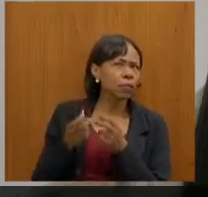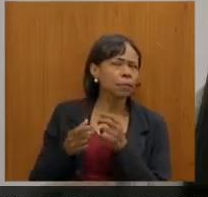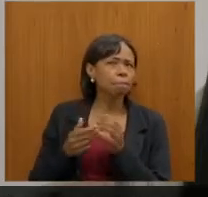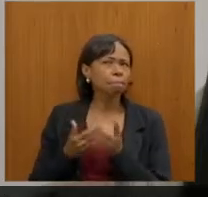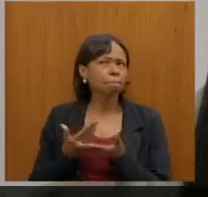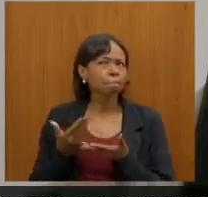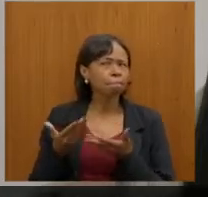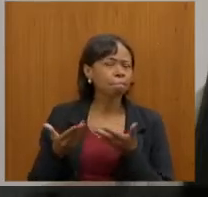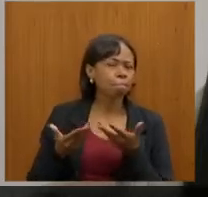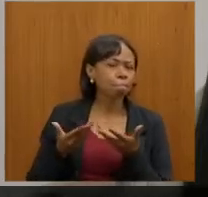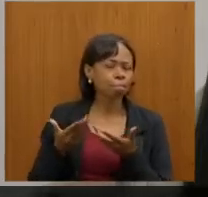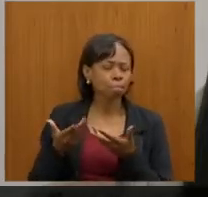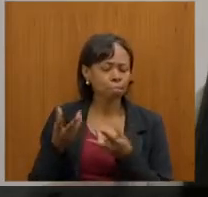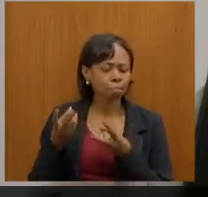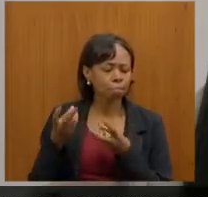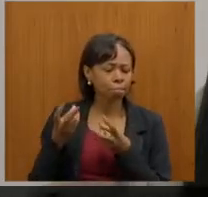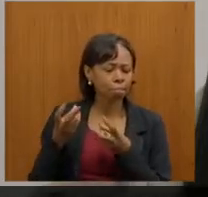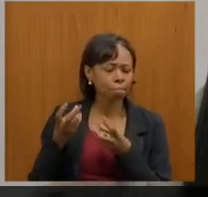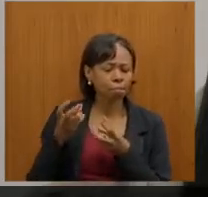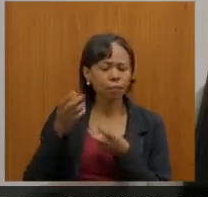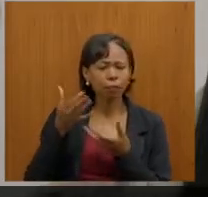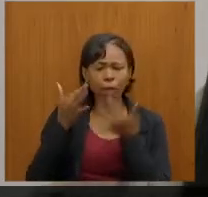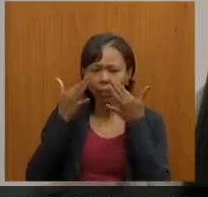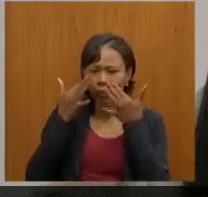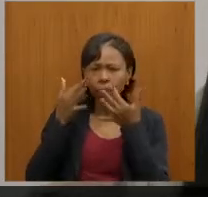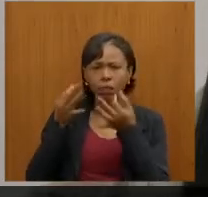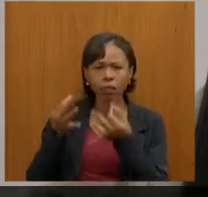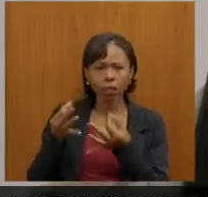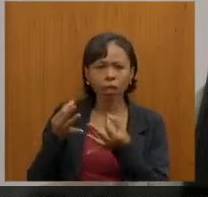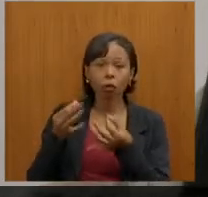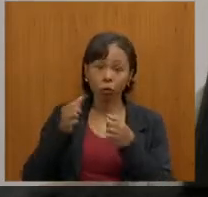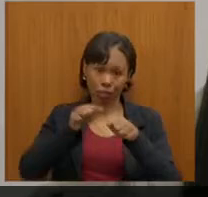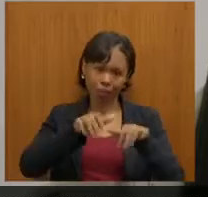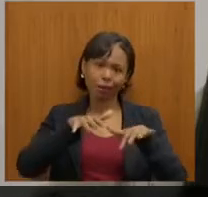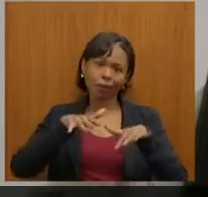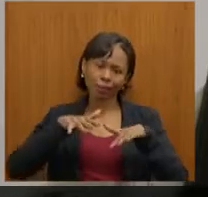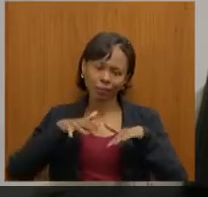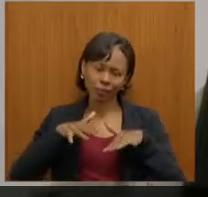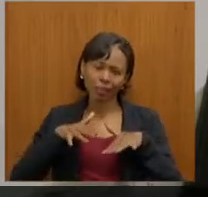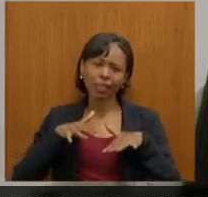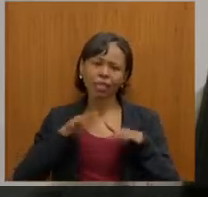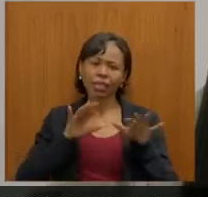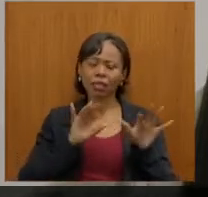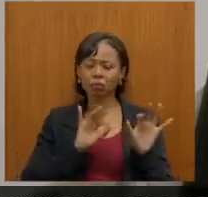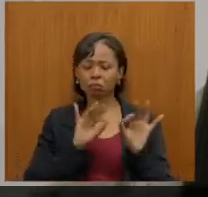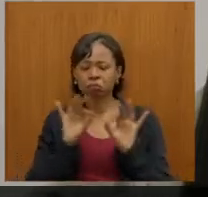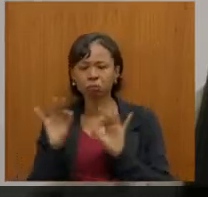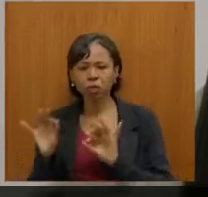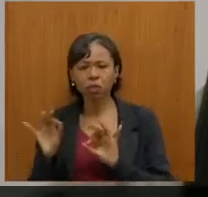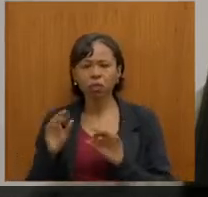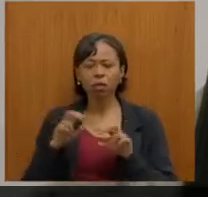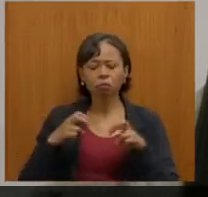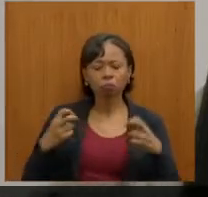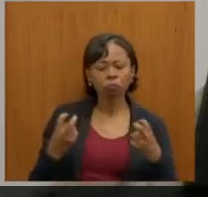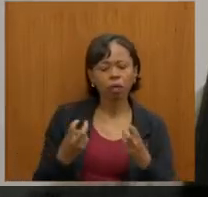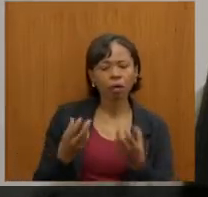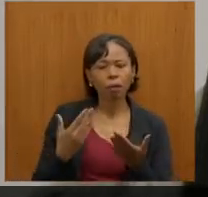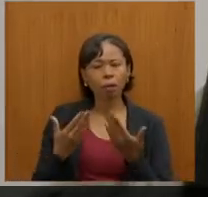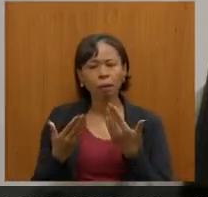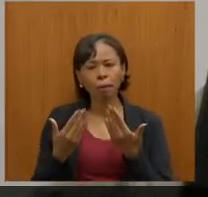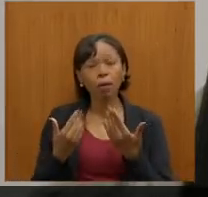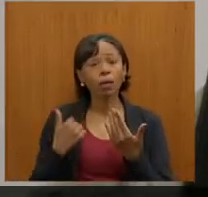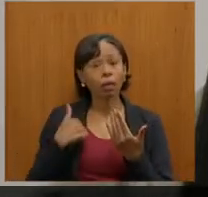pouco mais apurado e antenado nos audiências que a gente participa nas rodas de conversa e eu